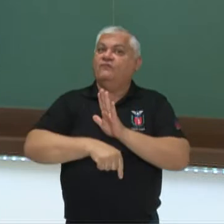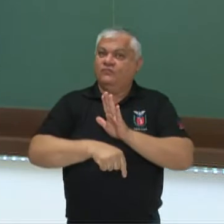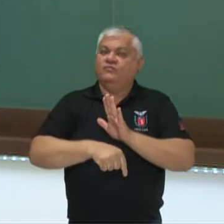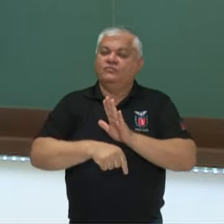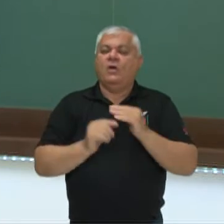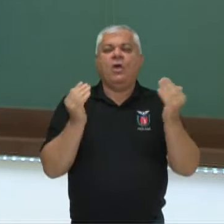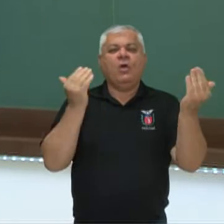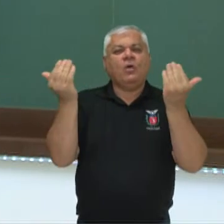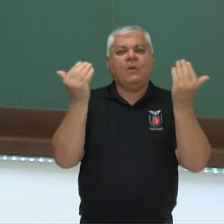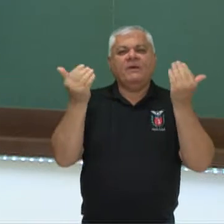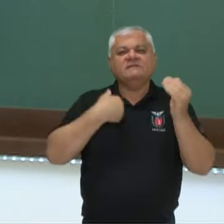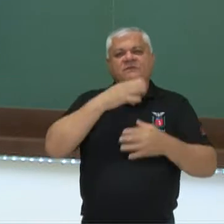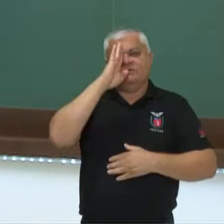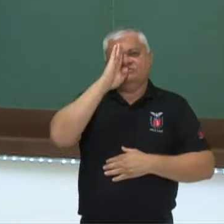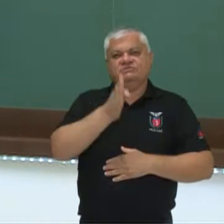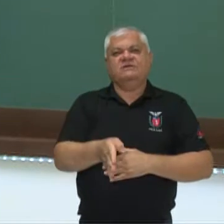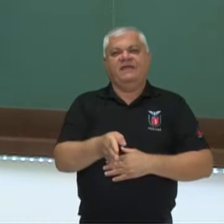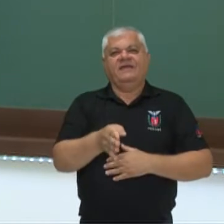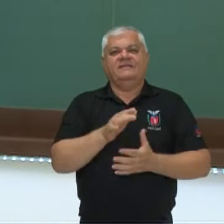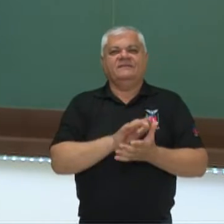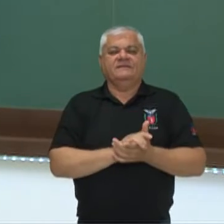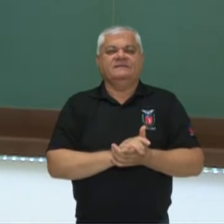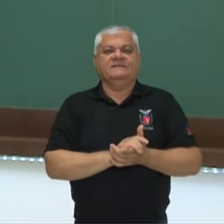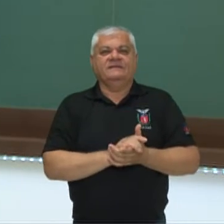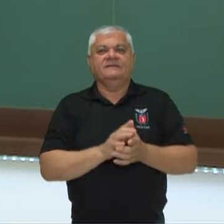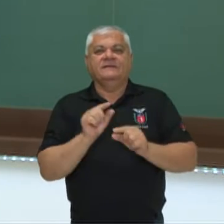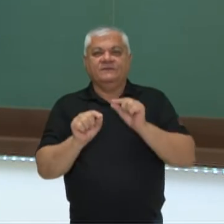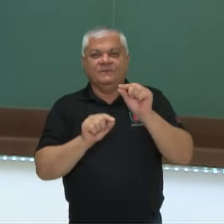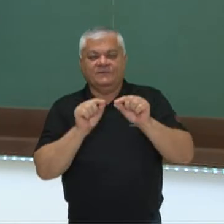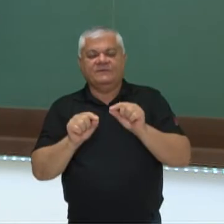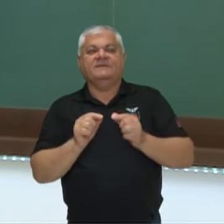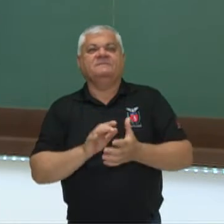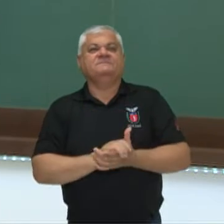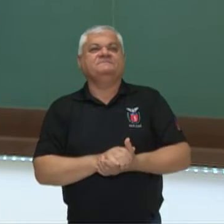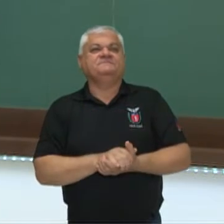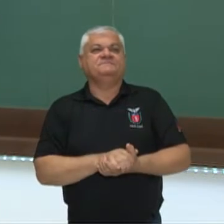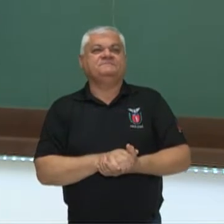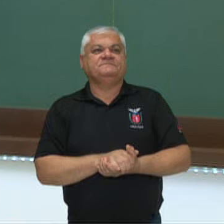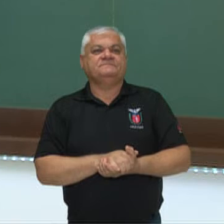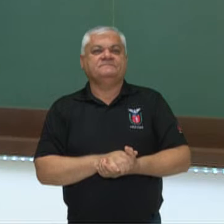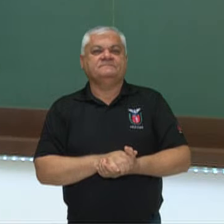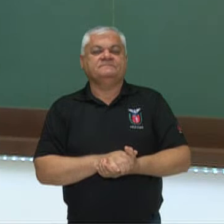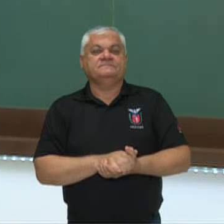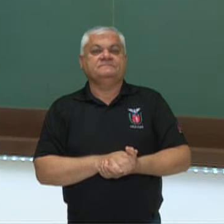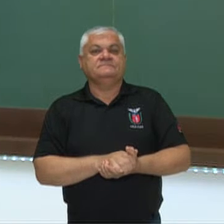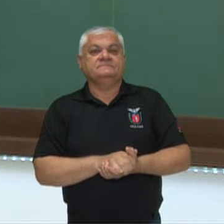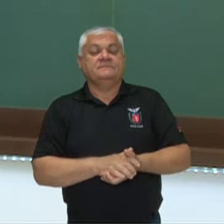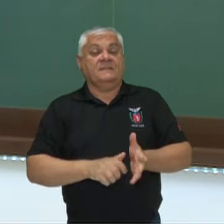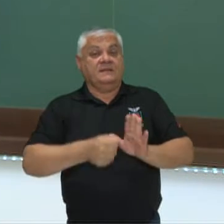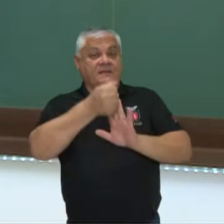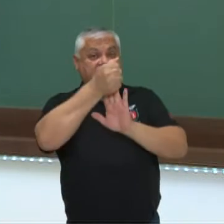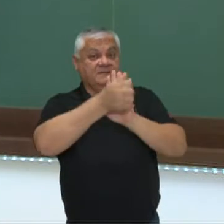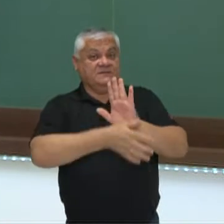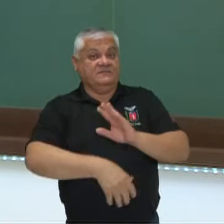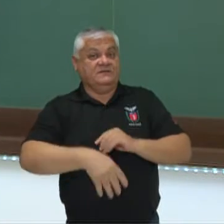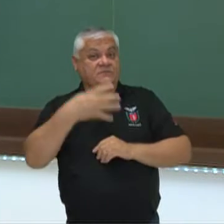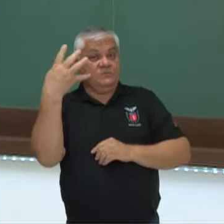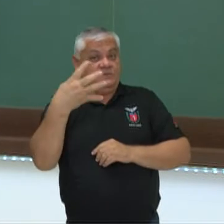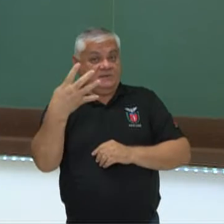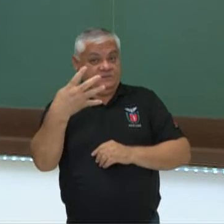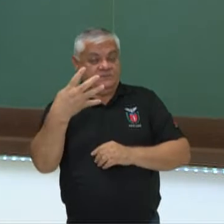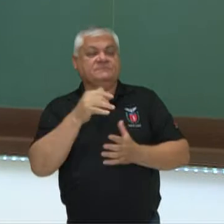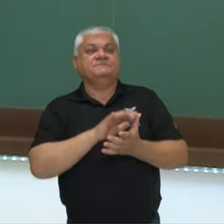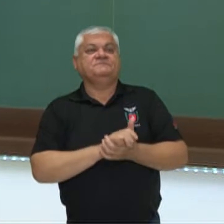a comparação ela é sim uma figura de linguagem muito produtiva. Bom, vamos então à nossa